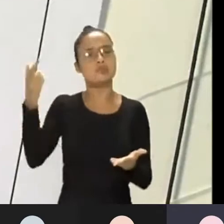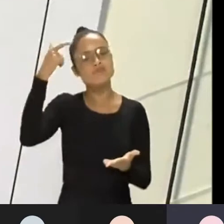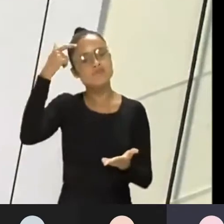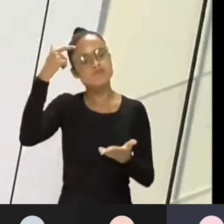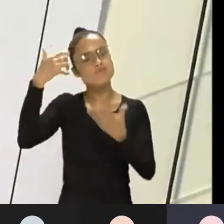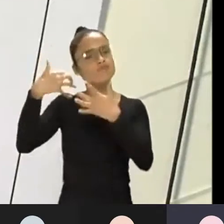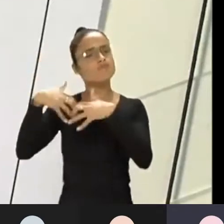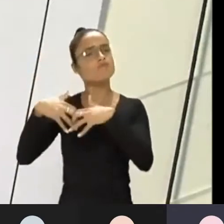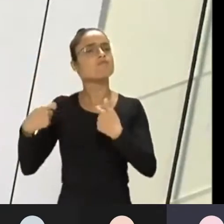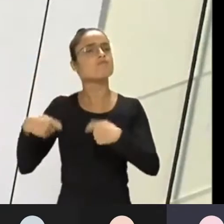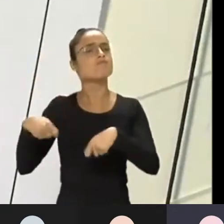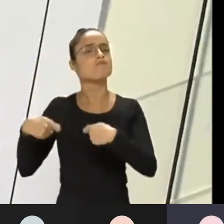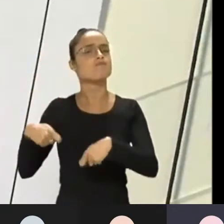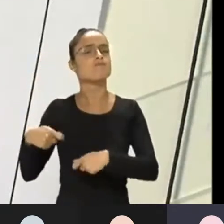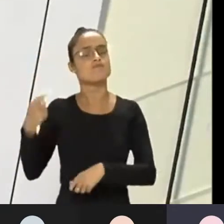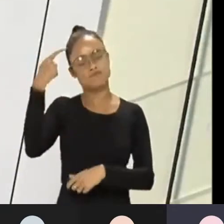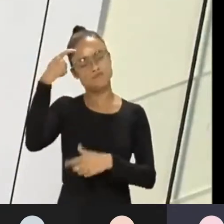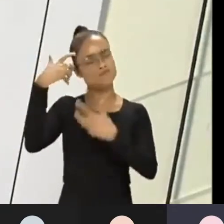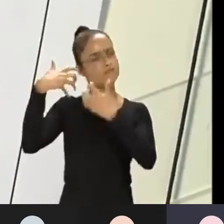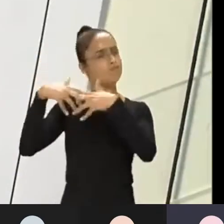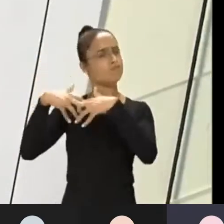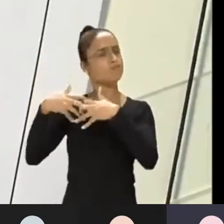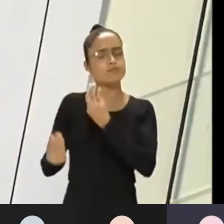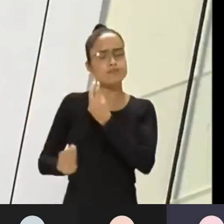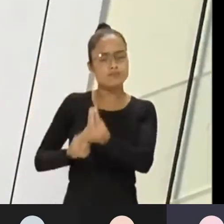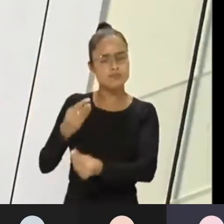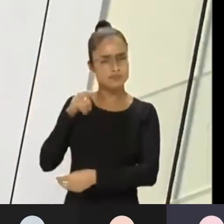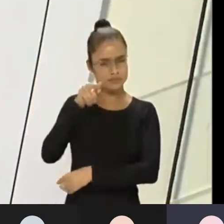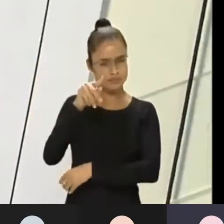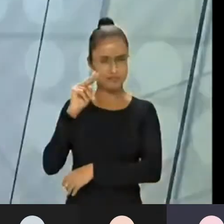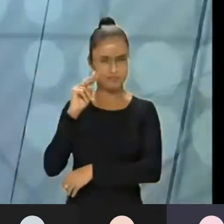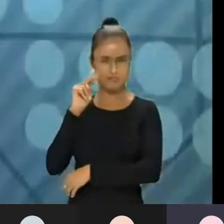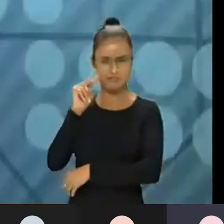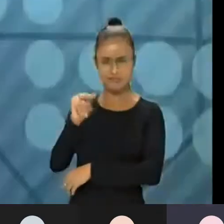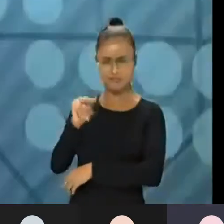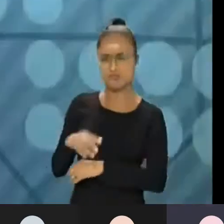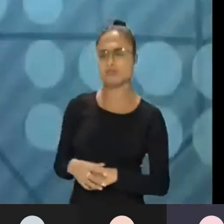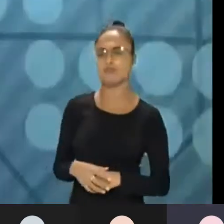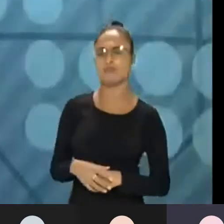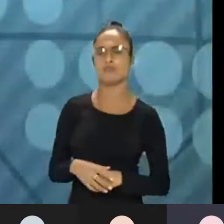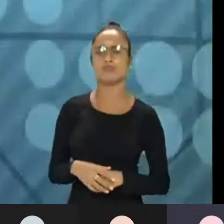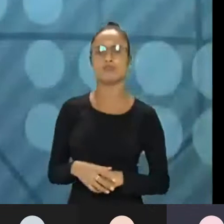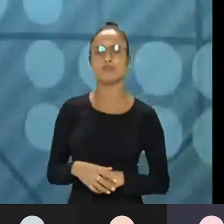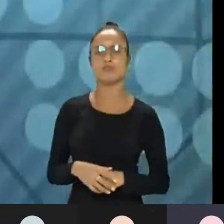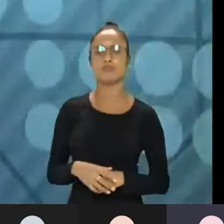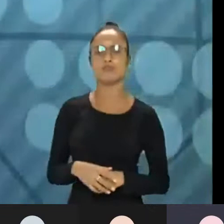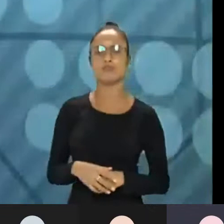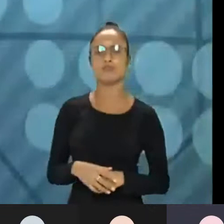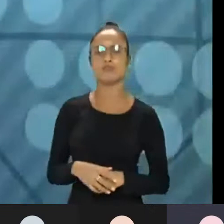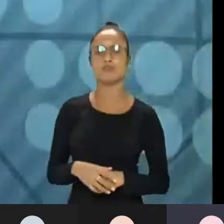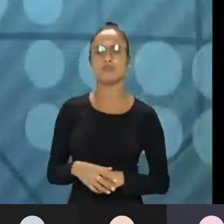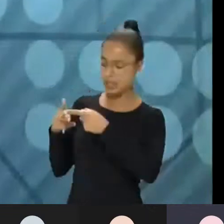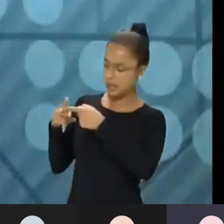raciocínio que nós temos que dar continuidade? Esses exemplos que foram dados a respeito de peças, eles servem como